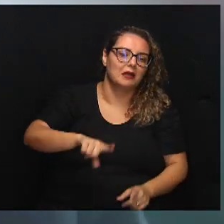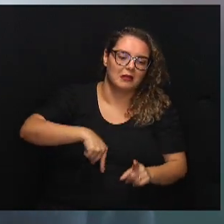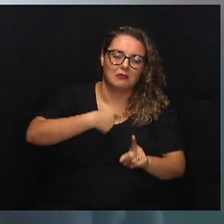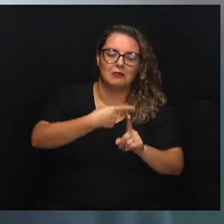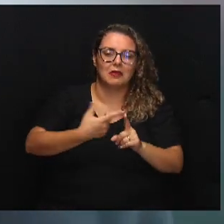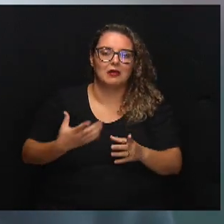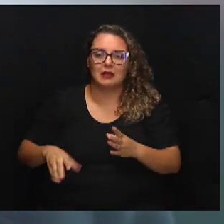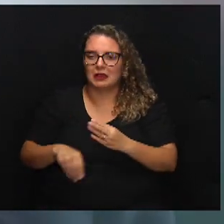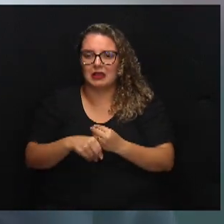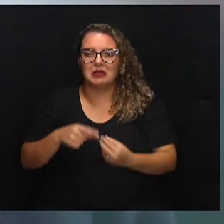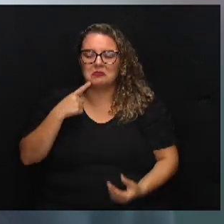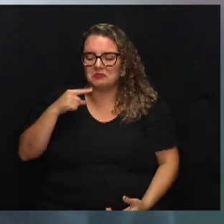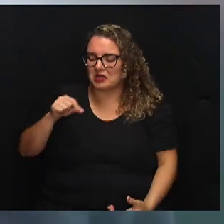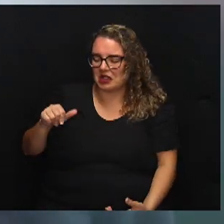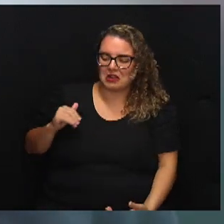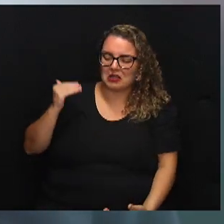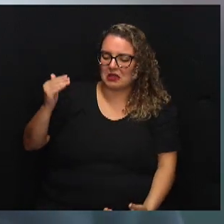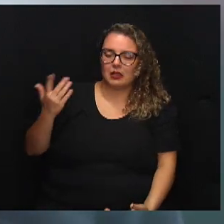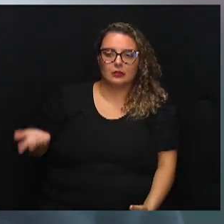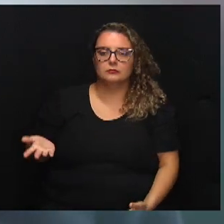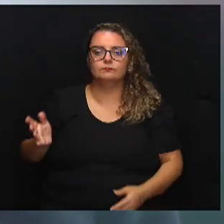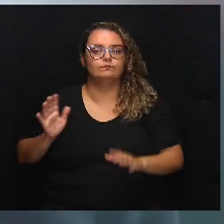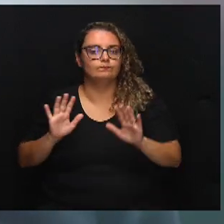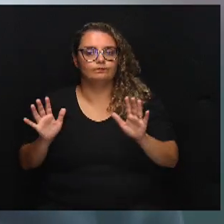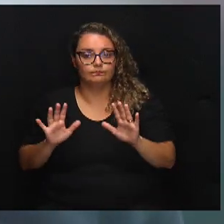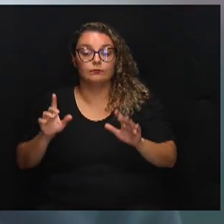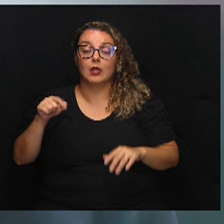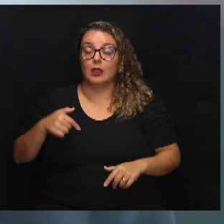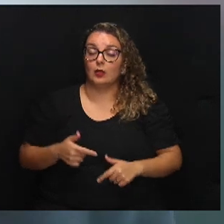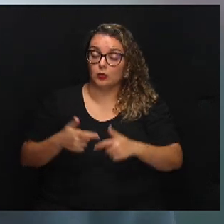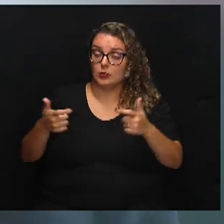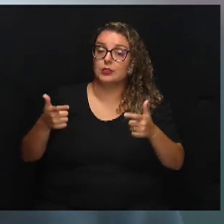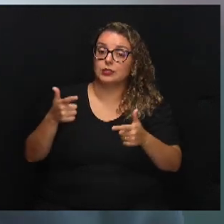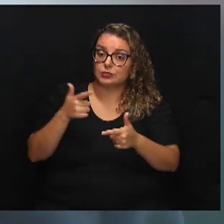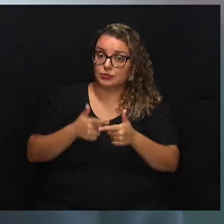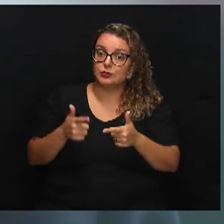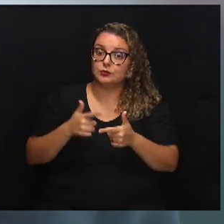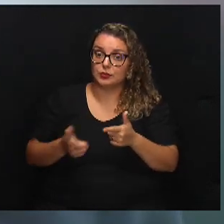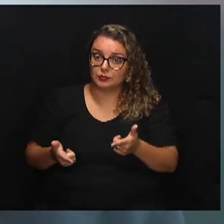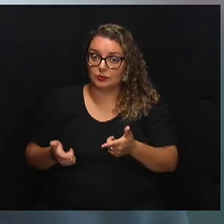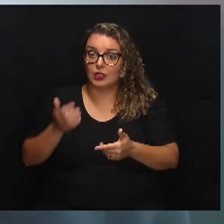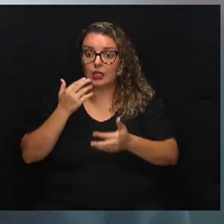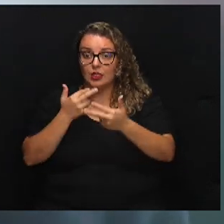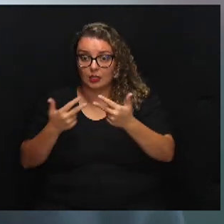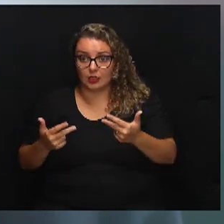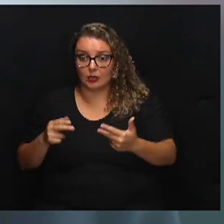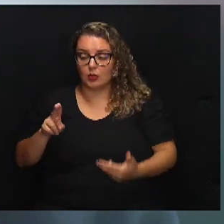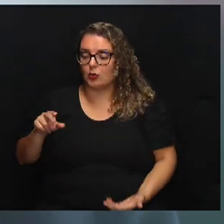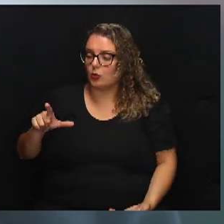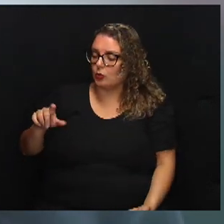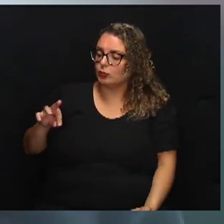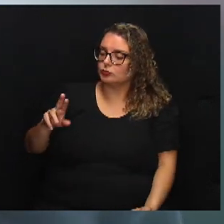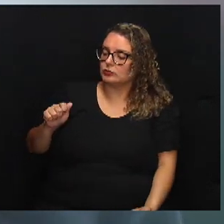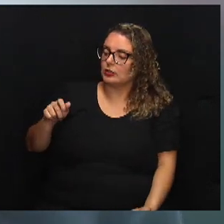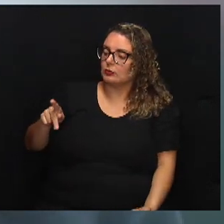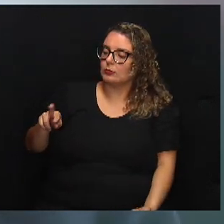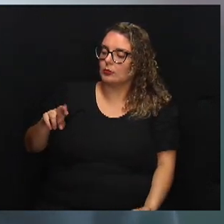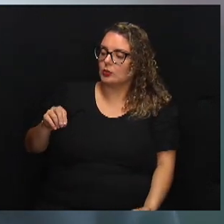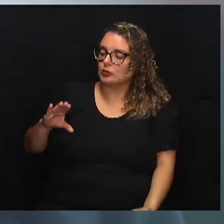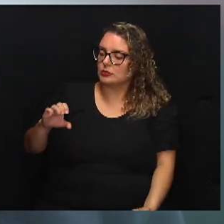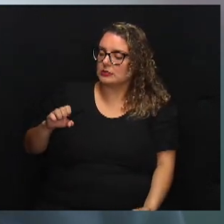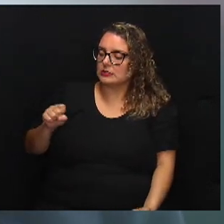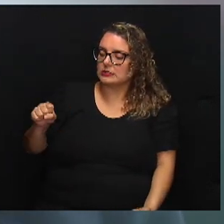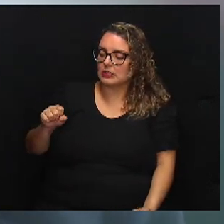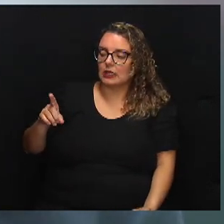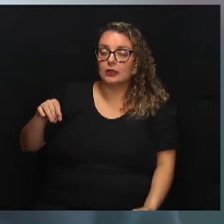adicionado, muito sal, enfim, este que é o grande problema dos chamados alimentos ultraprocessados, não é? Que